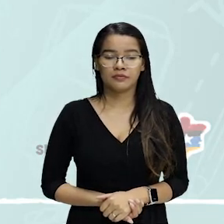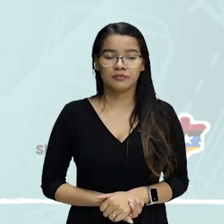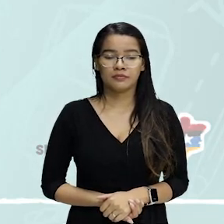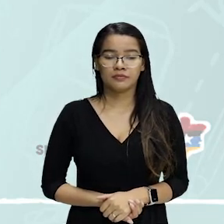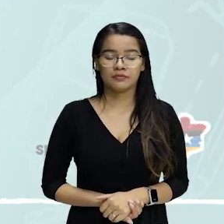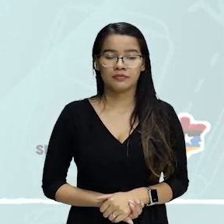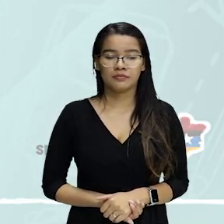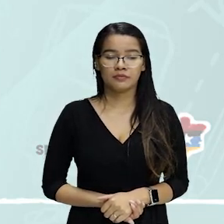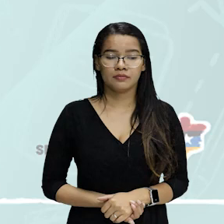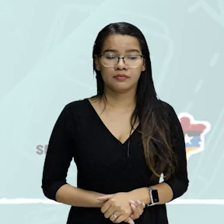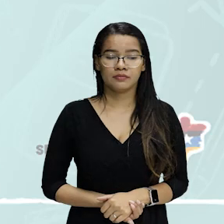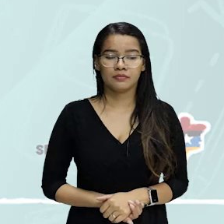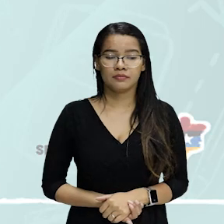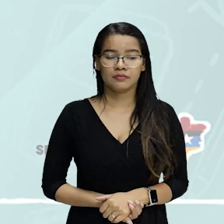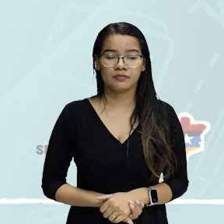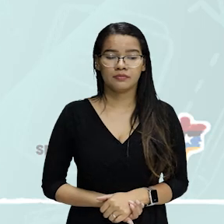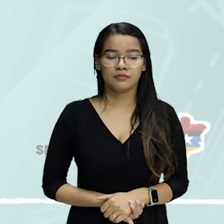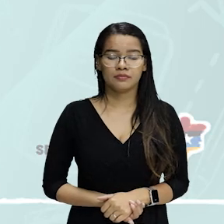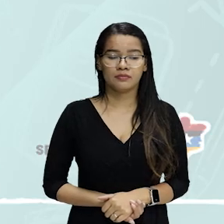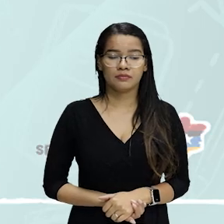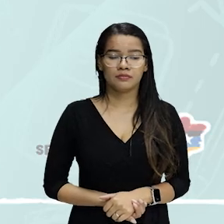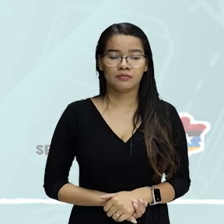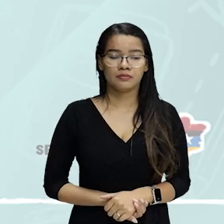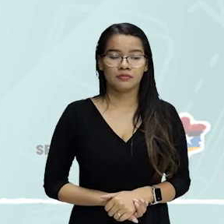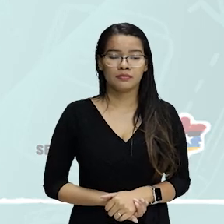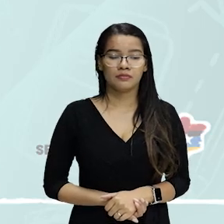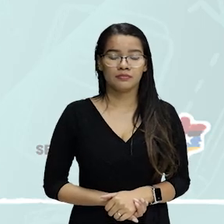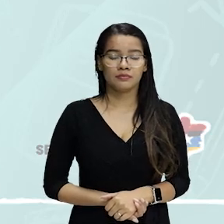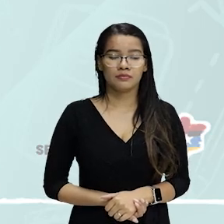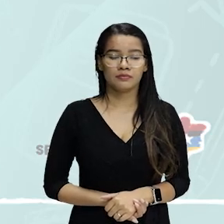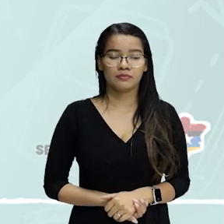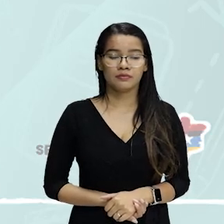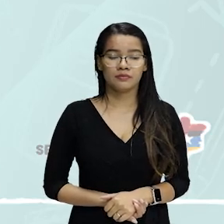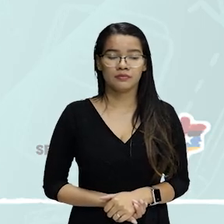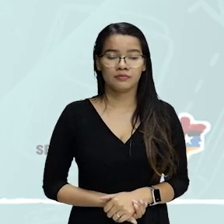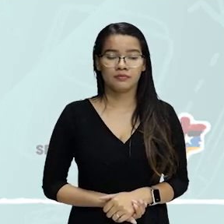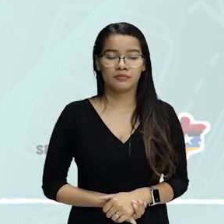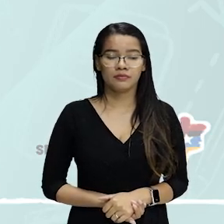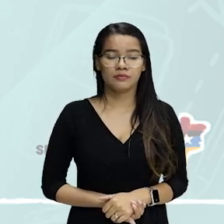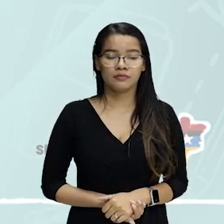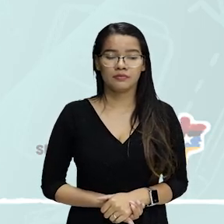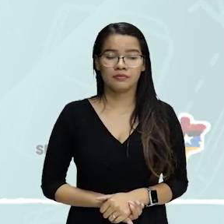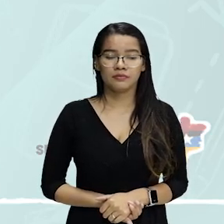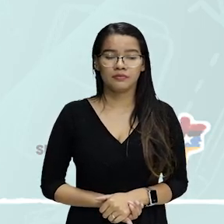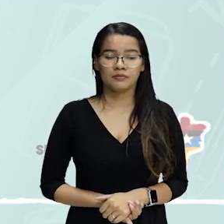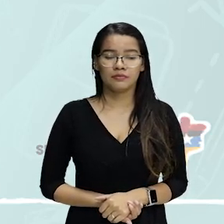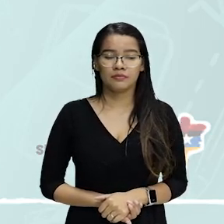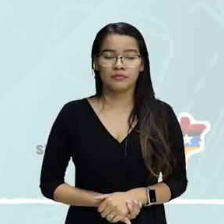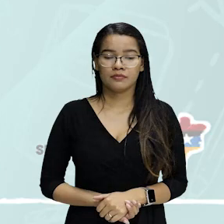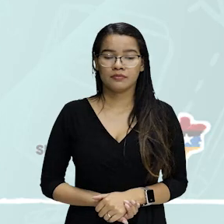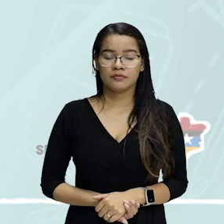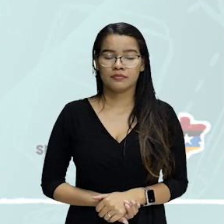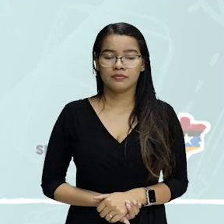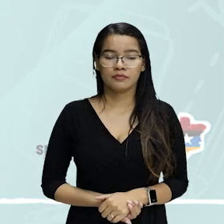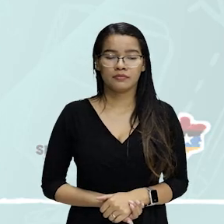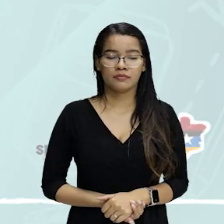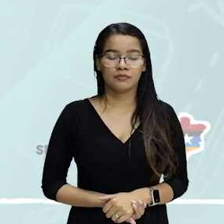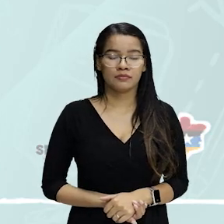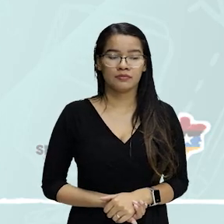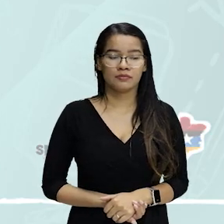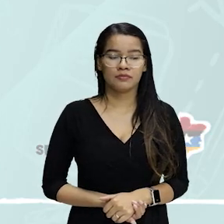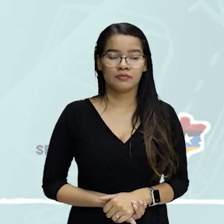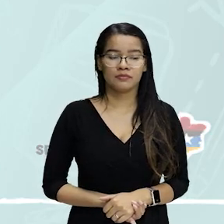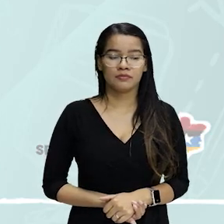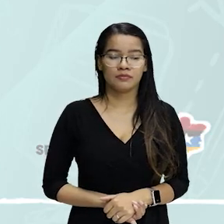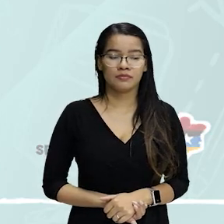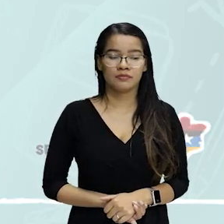ou septilha, oitava 8 versos, 9 versos novena ou nona e décima para 10